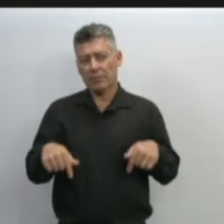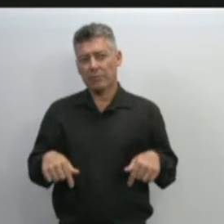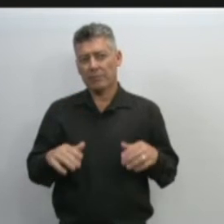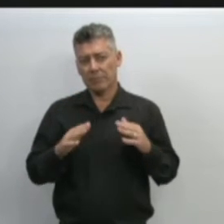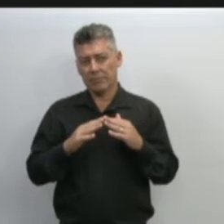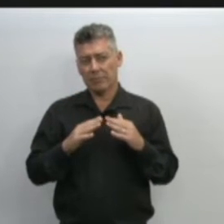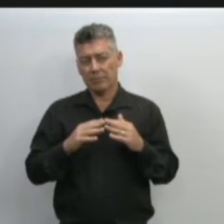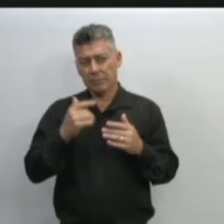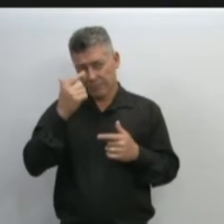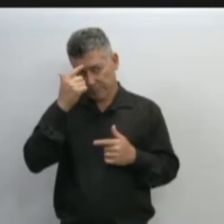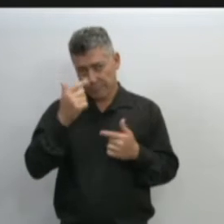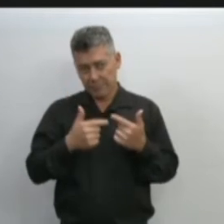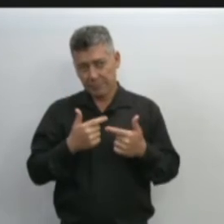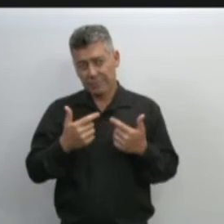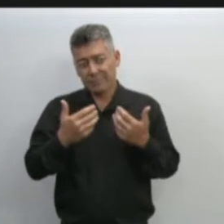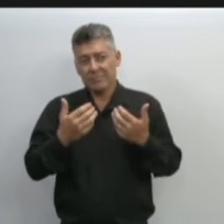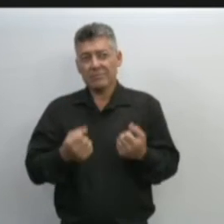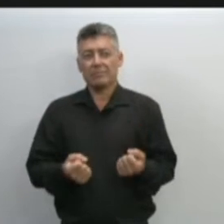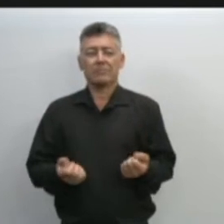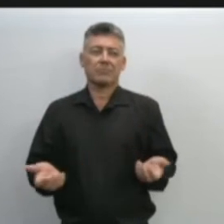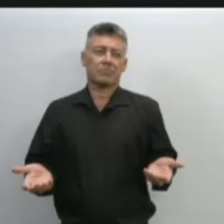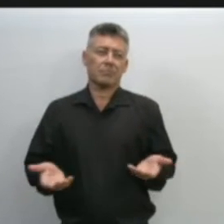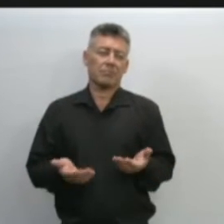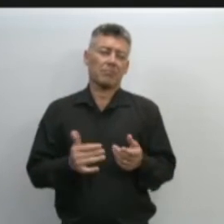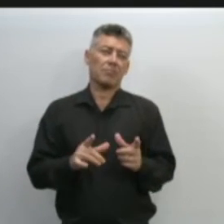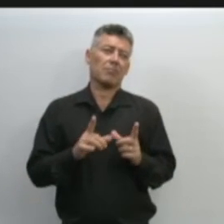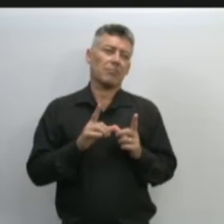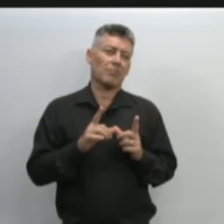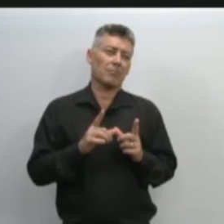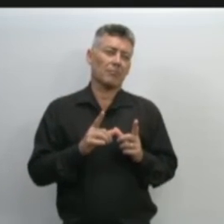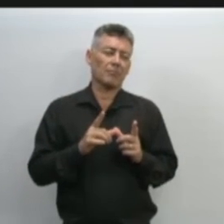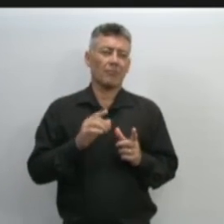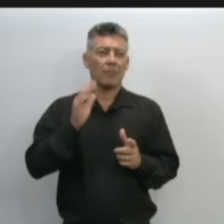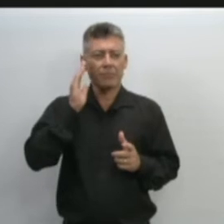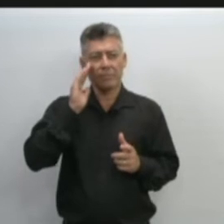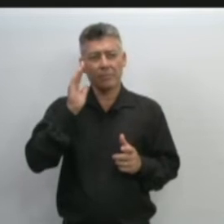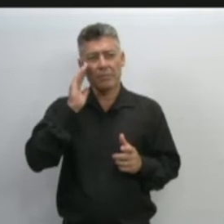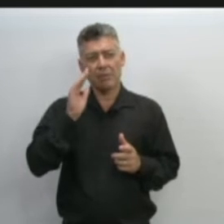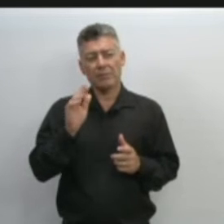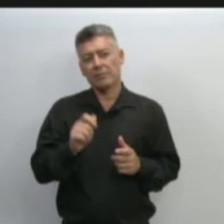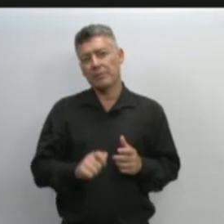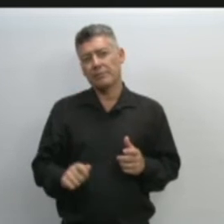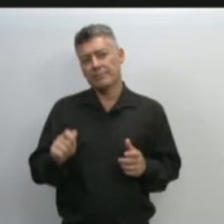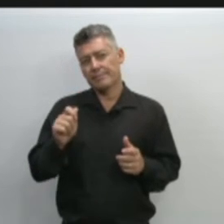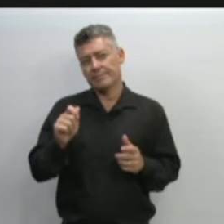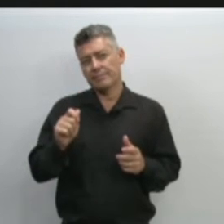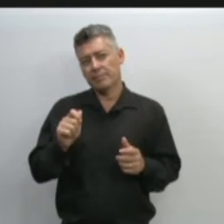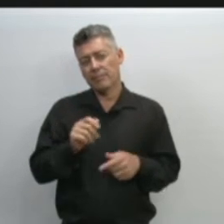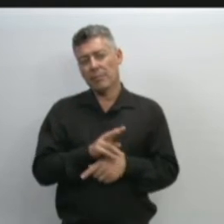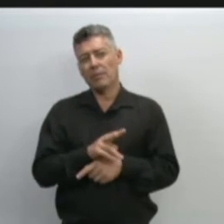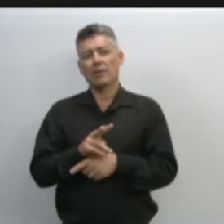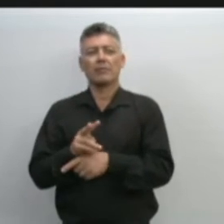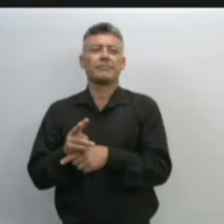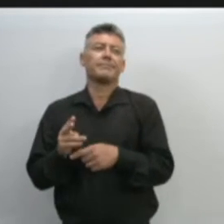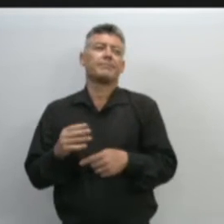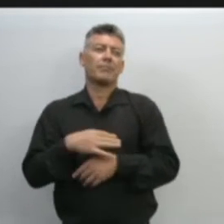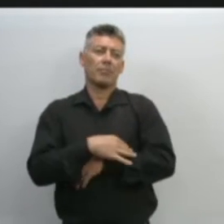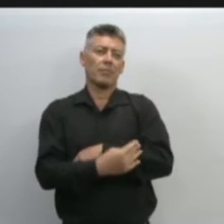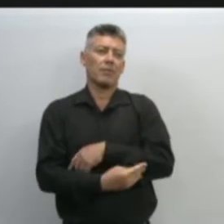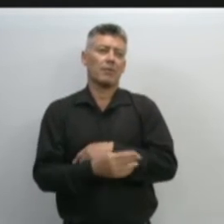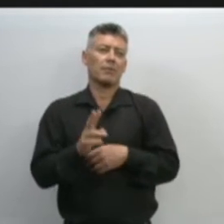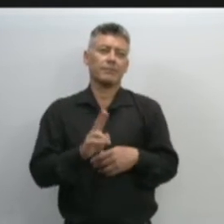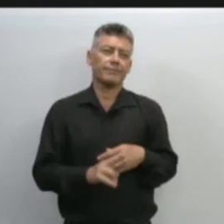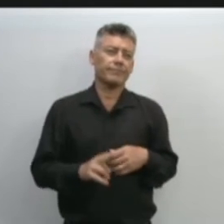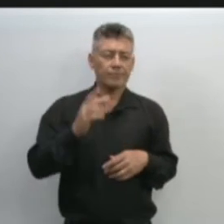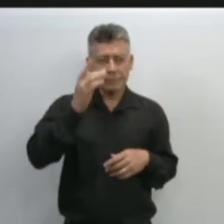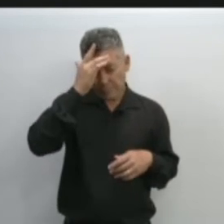tive a oportunidade de aprovar, a vereadora Margarete, um projeto que reconhece a Associação de Empregadas e Empregados Domésticos como utilidade